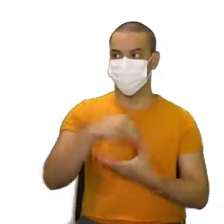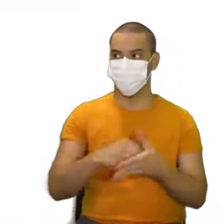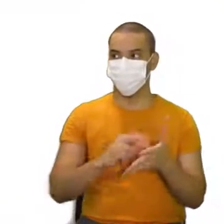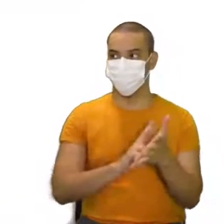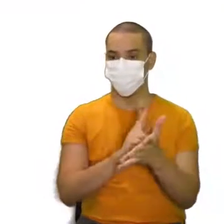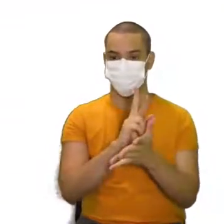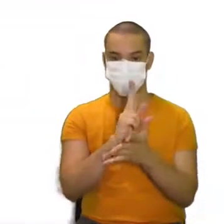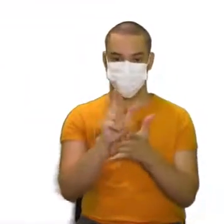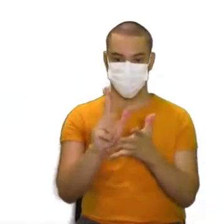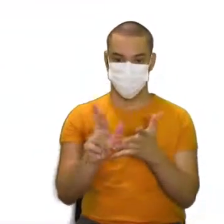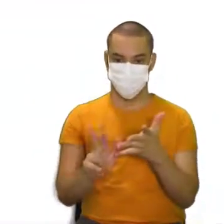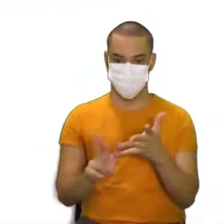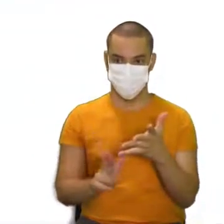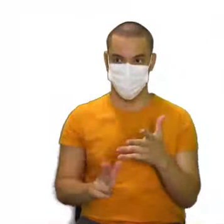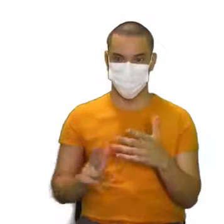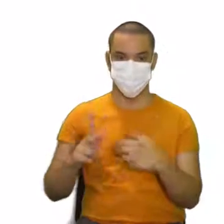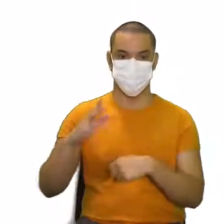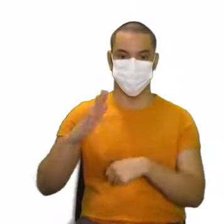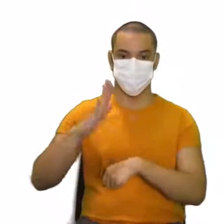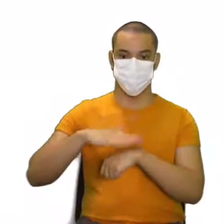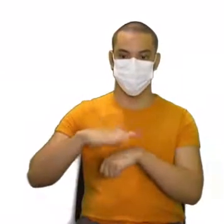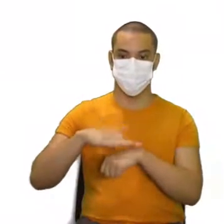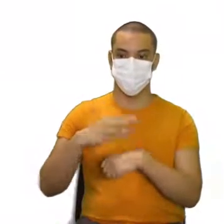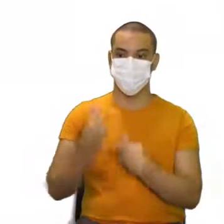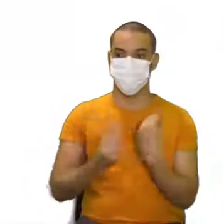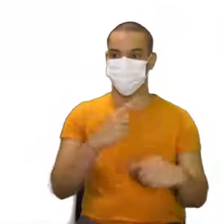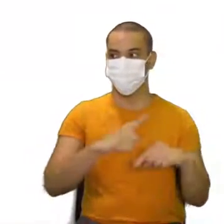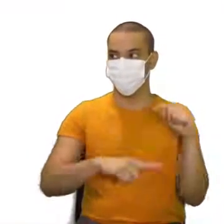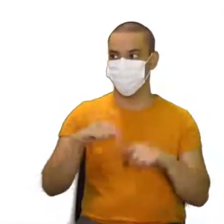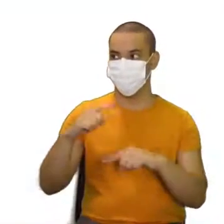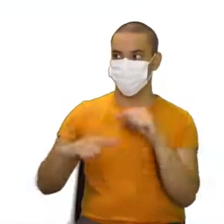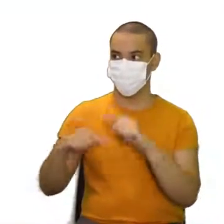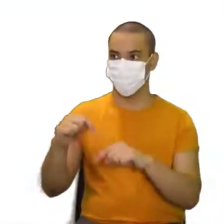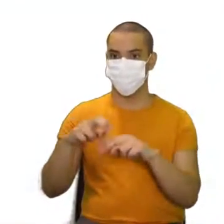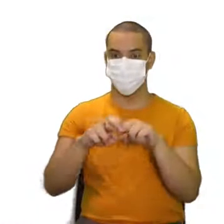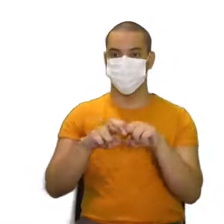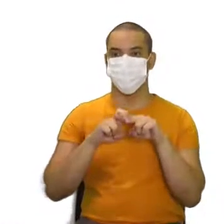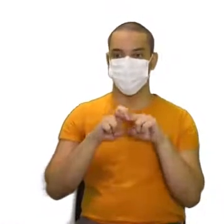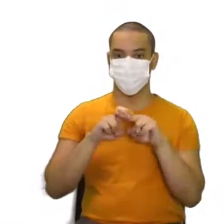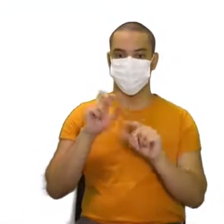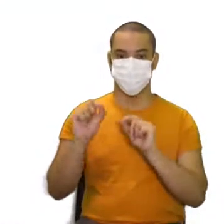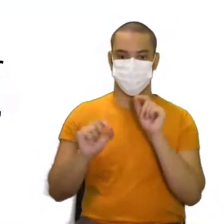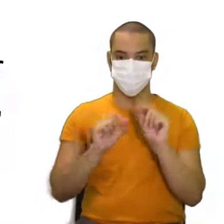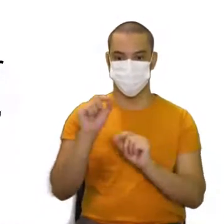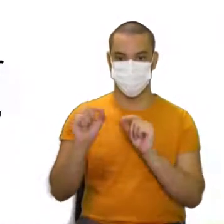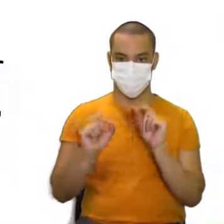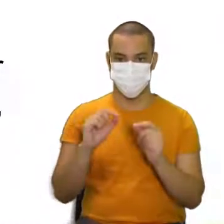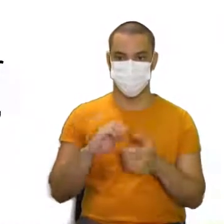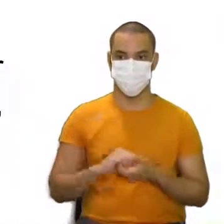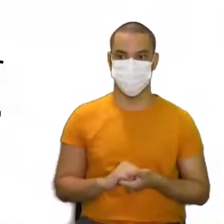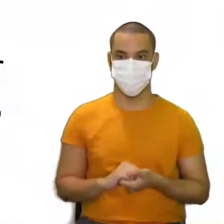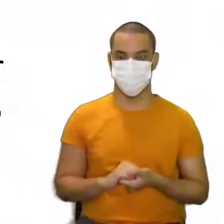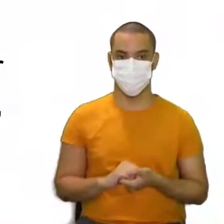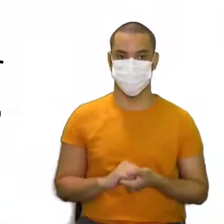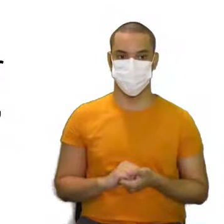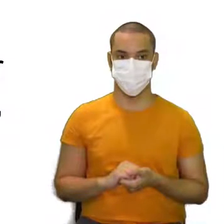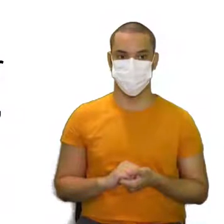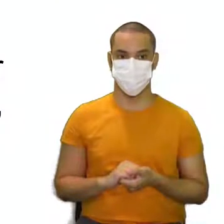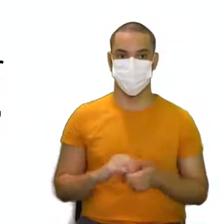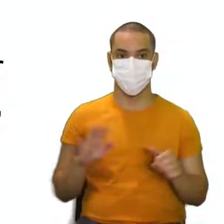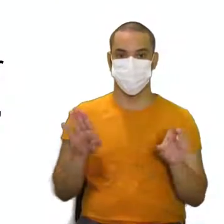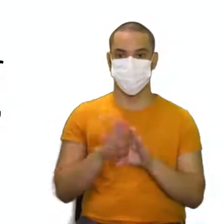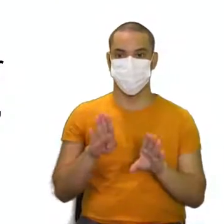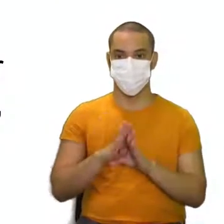da matéria Então essas propriedades aí vamos nós vamos ver aqui bem